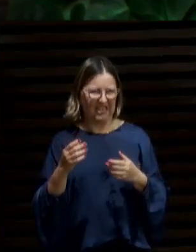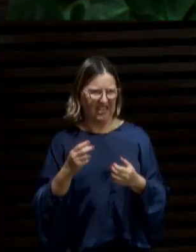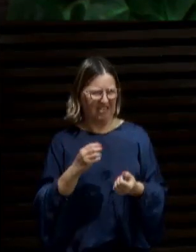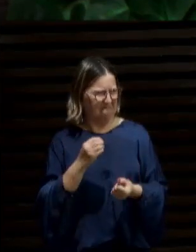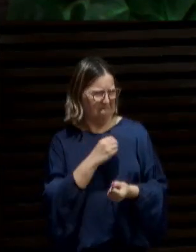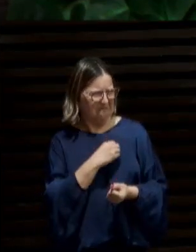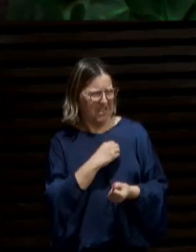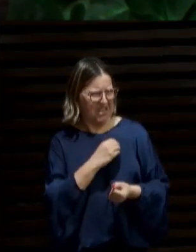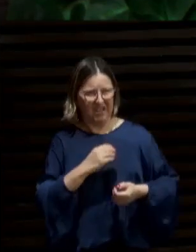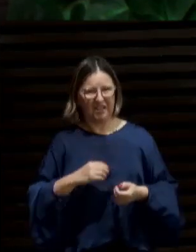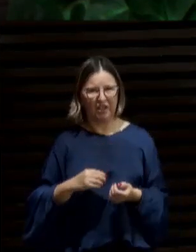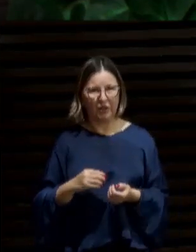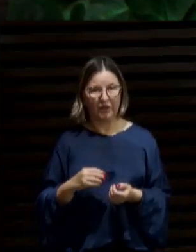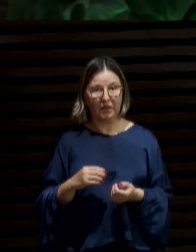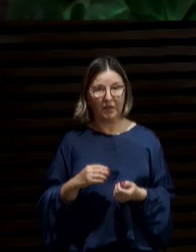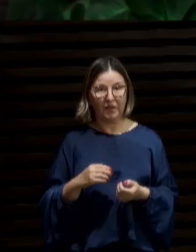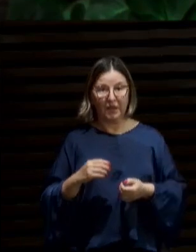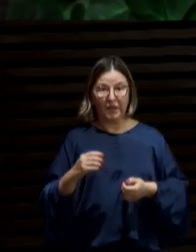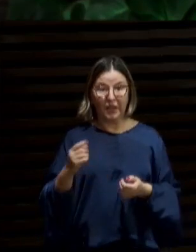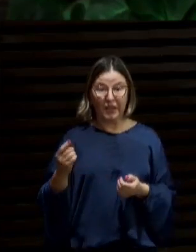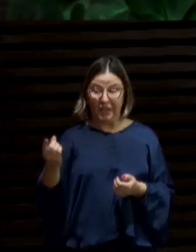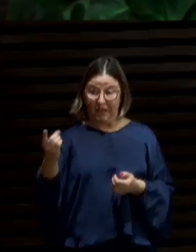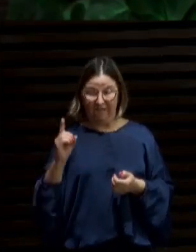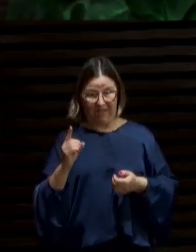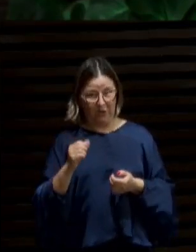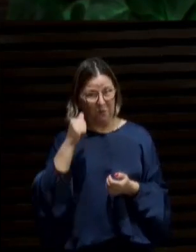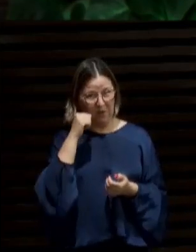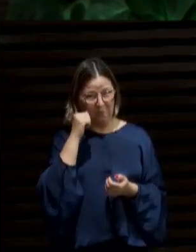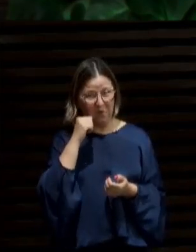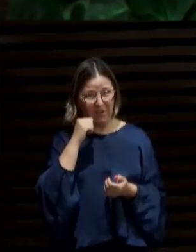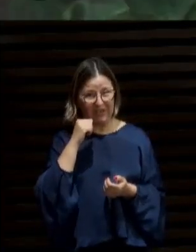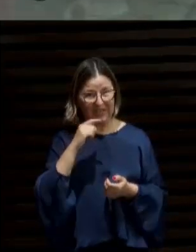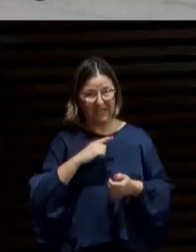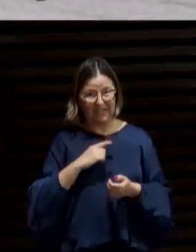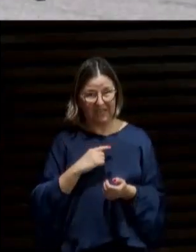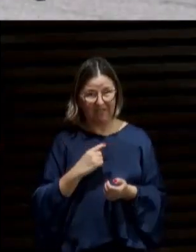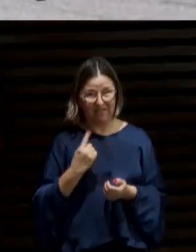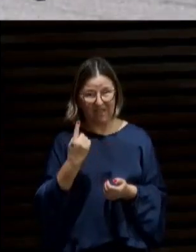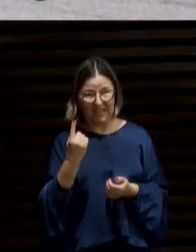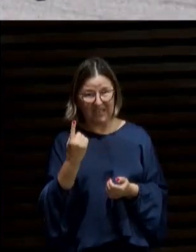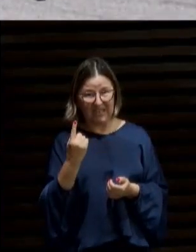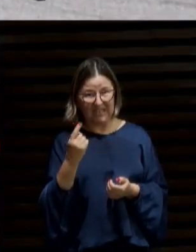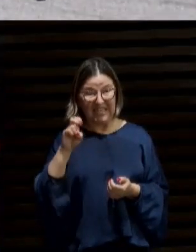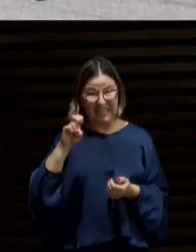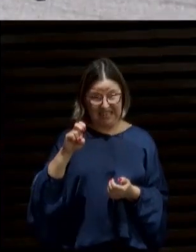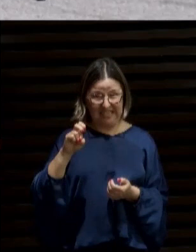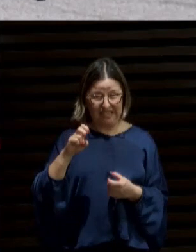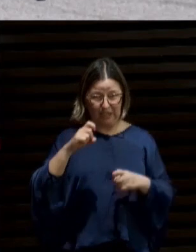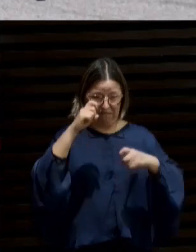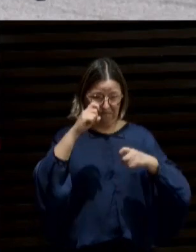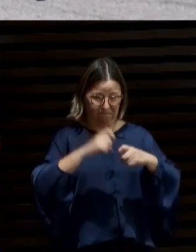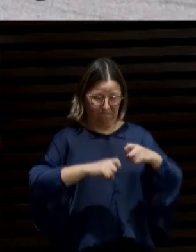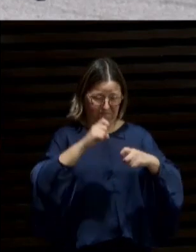16 relações sexuais. E eu fiquei com ela um tempo. Ela